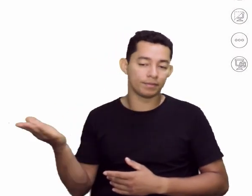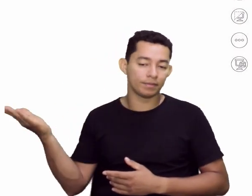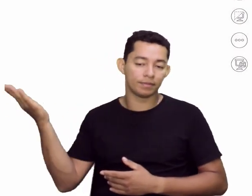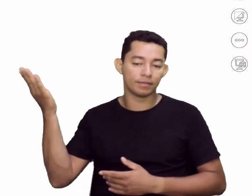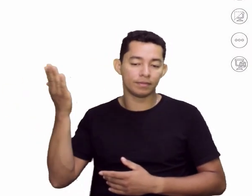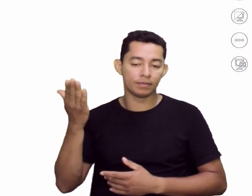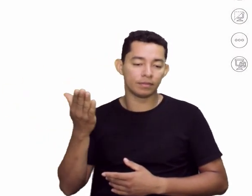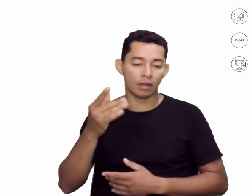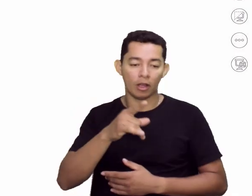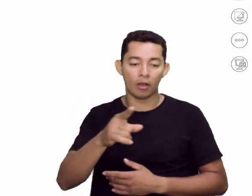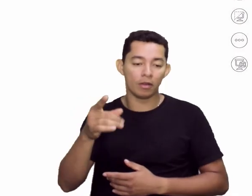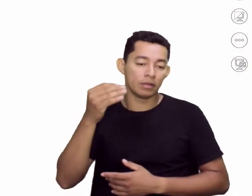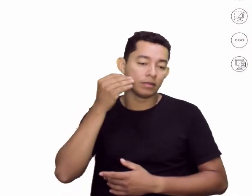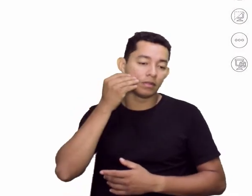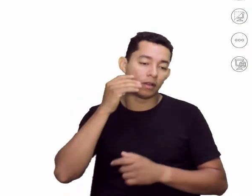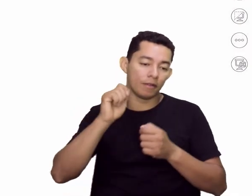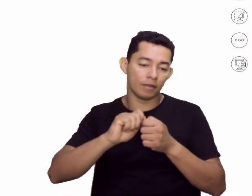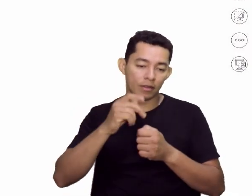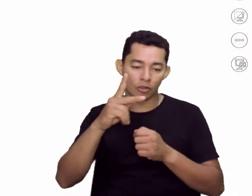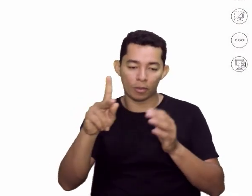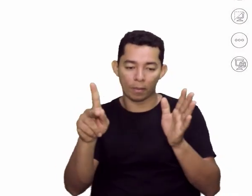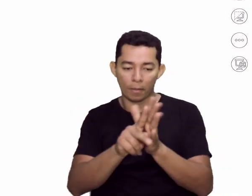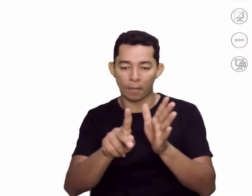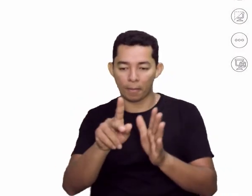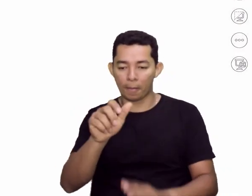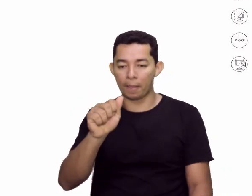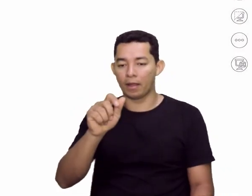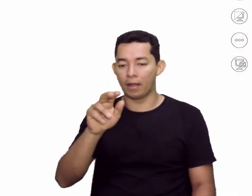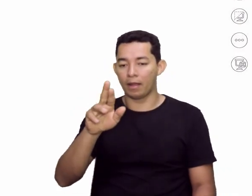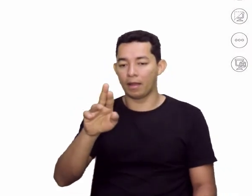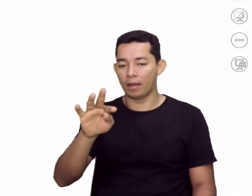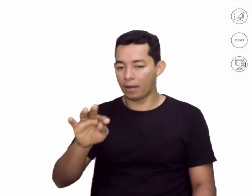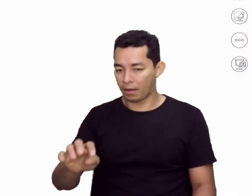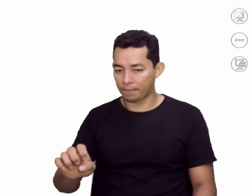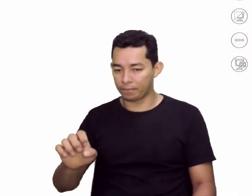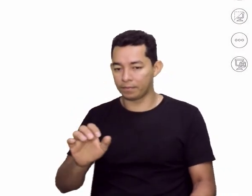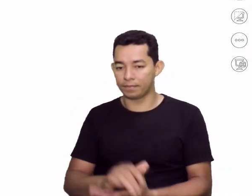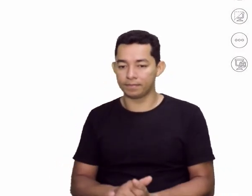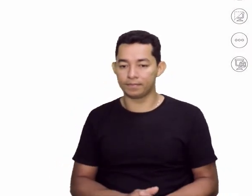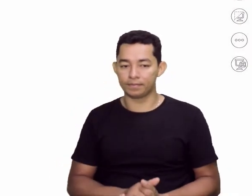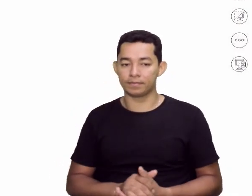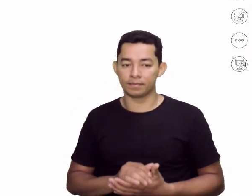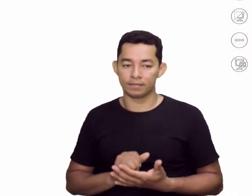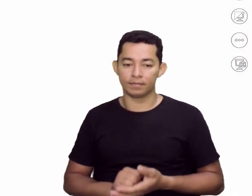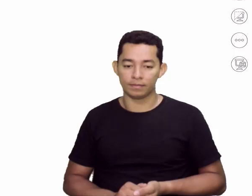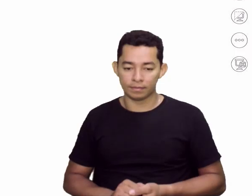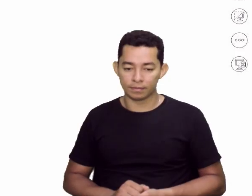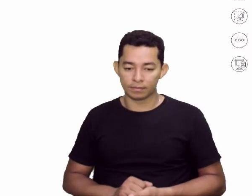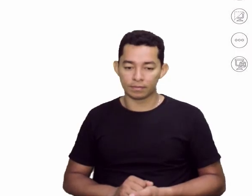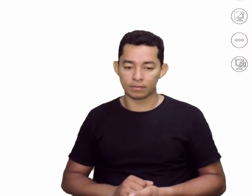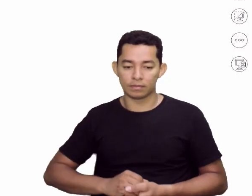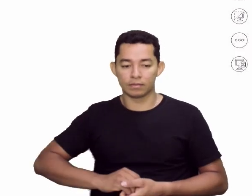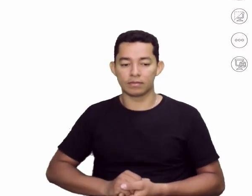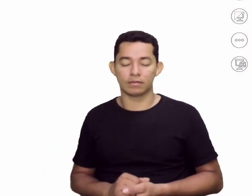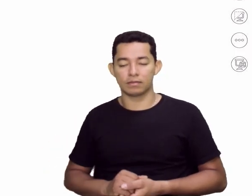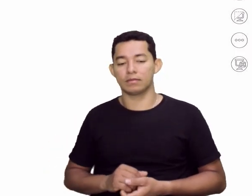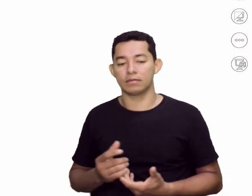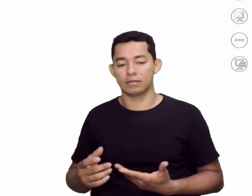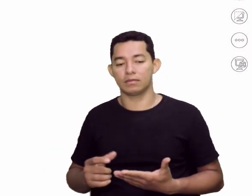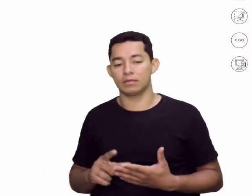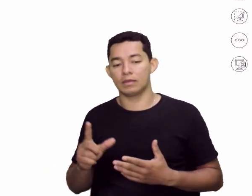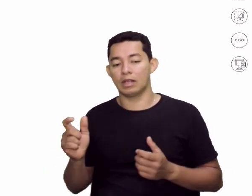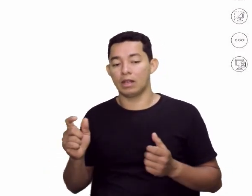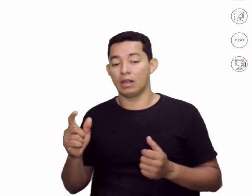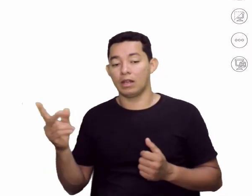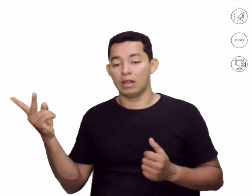se inspirar e fazer a sua arte, tá? Né? O artista belga Ben Heine uniu duas